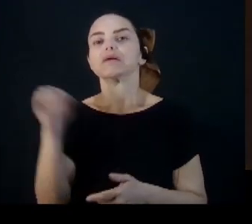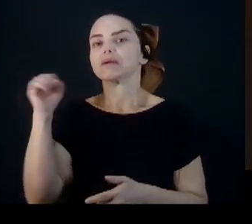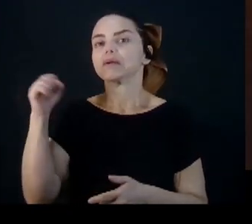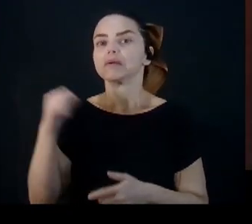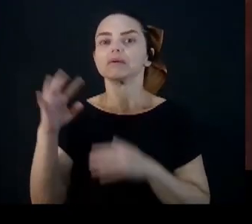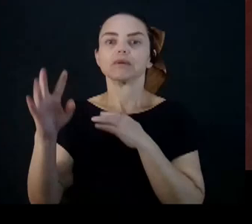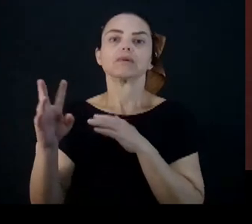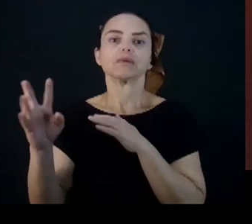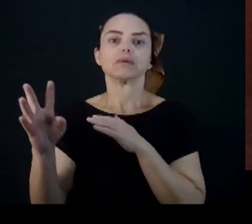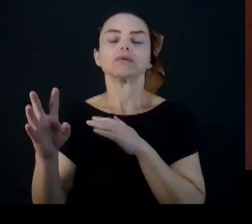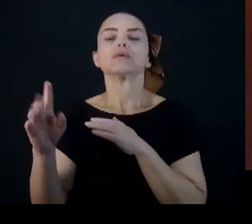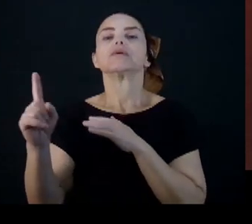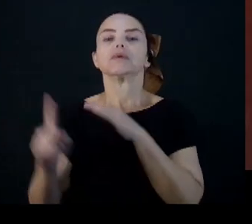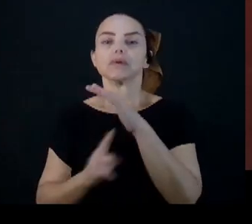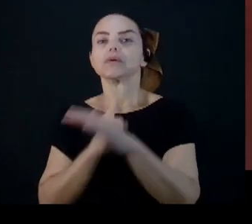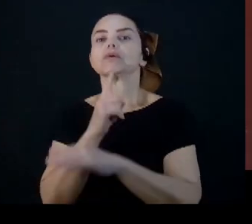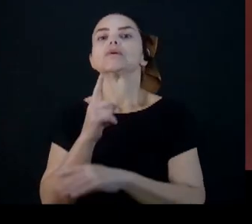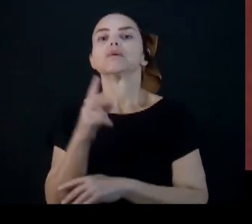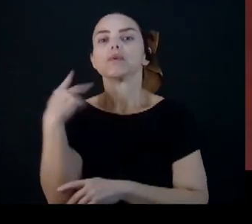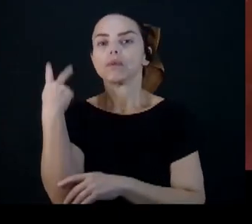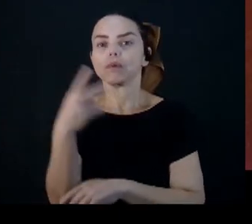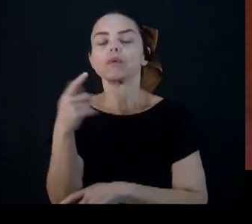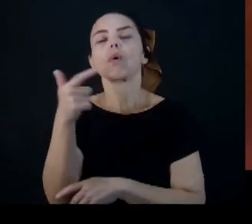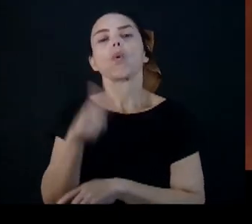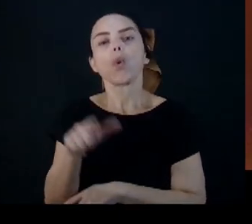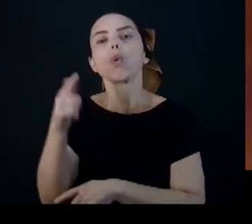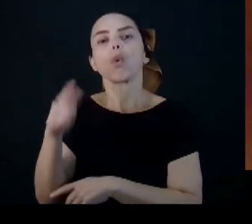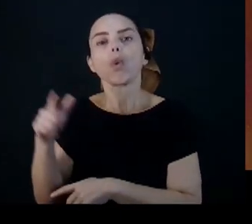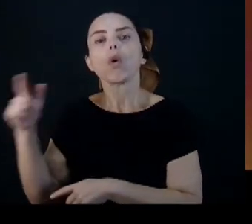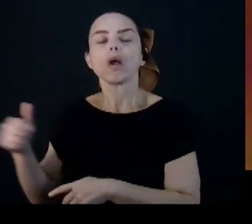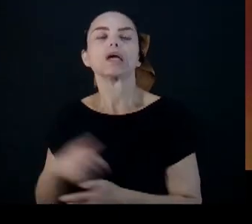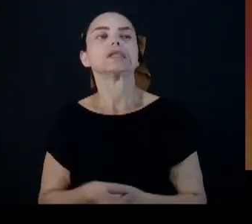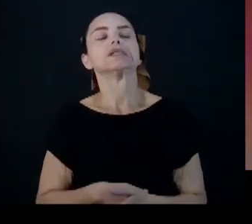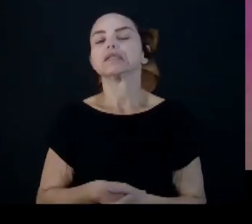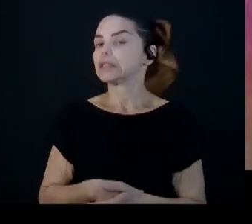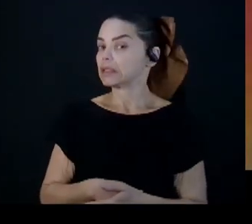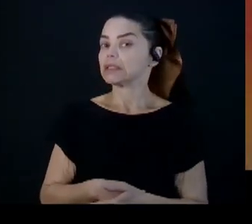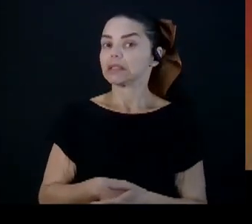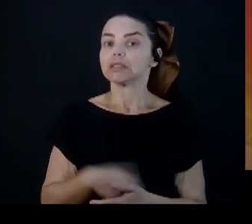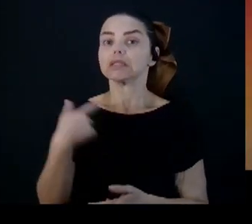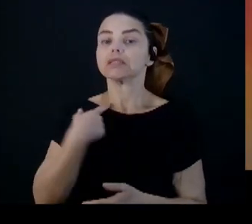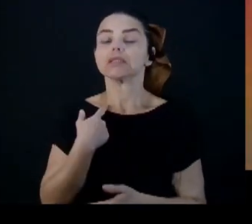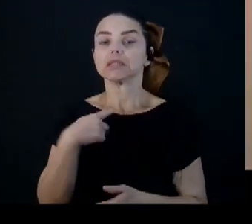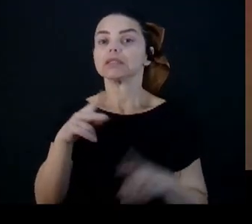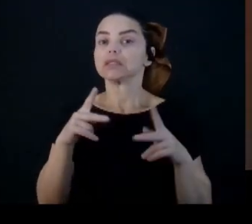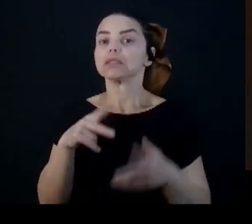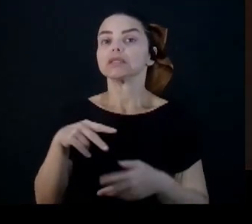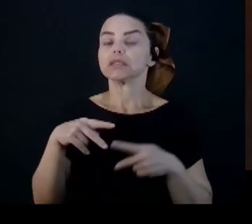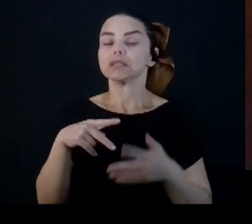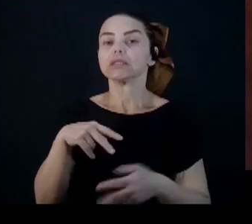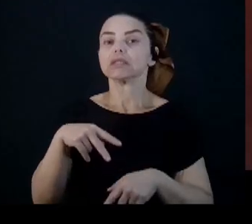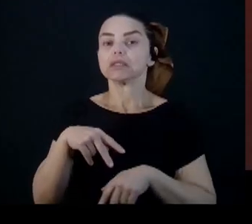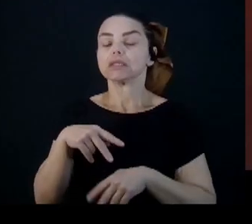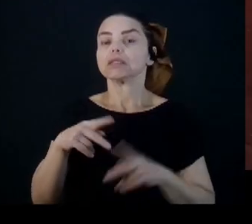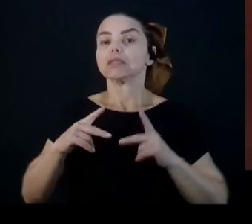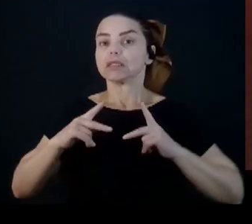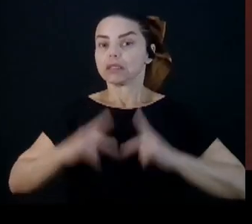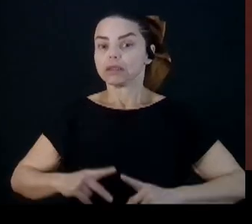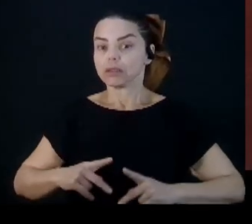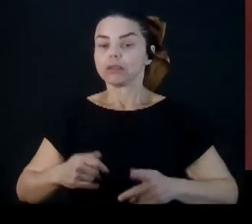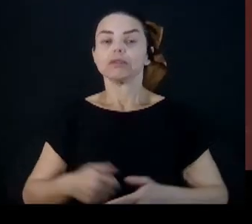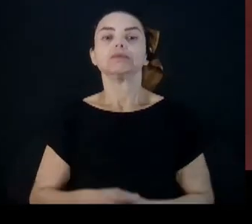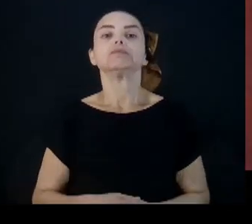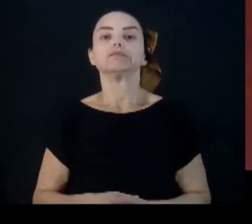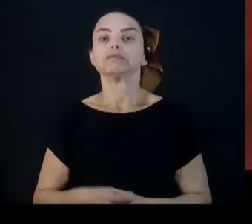vereador por diversas vezes e em que pesem os posicionamentos deles, que hoje em dia nos